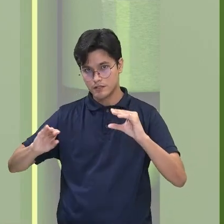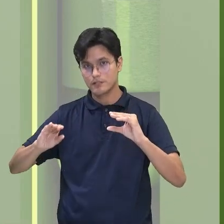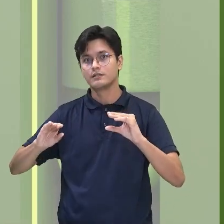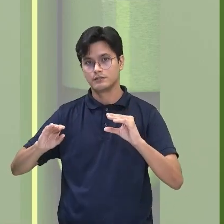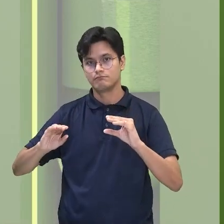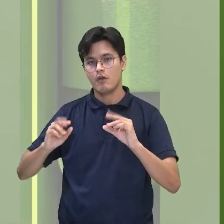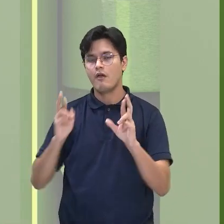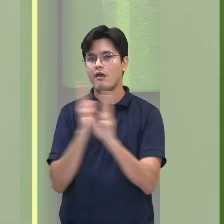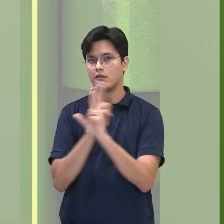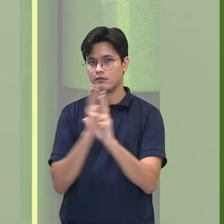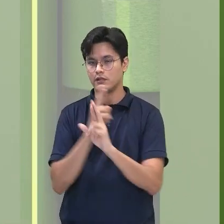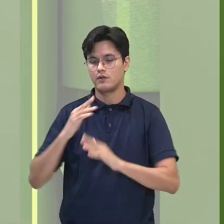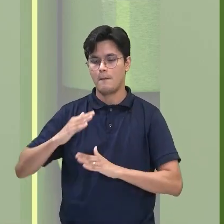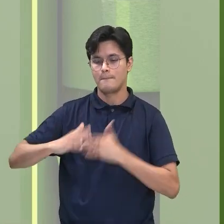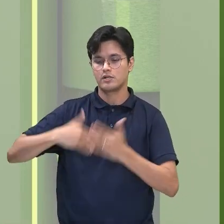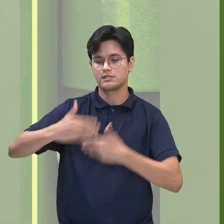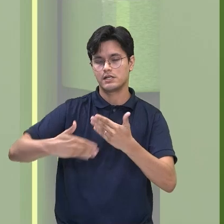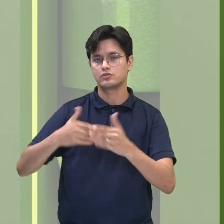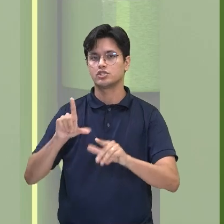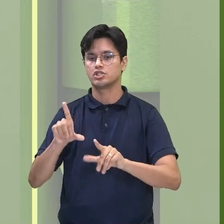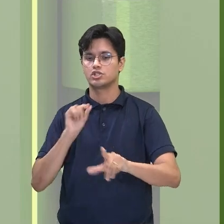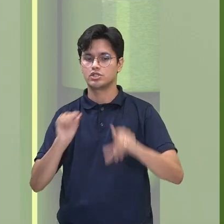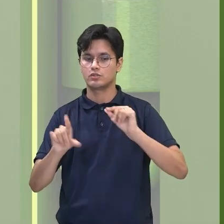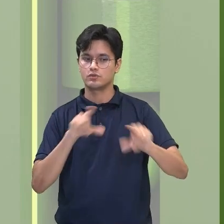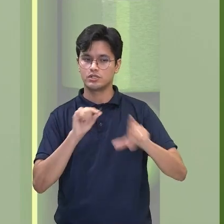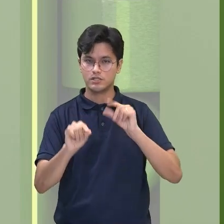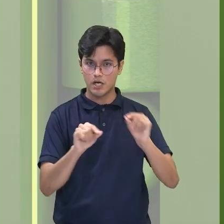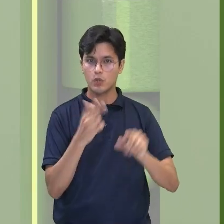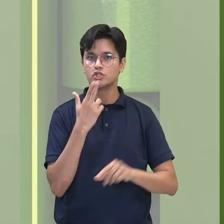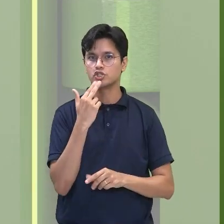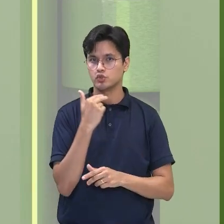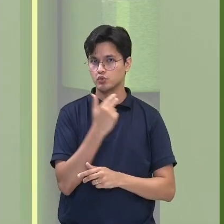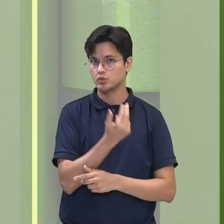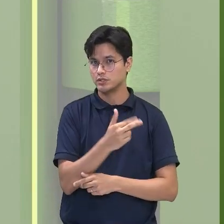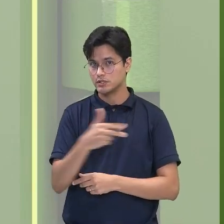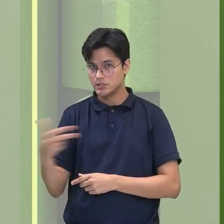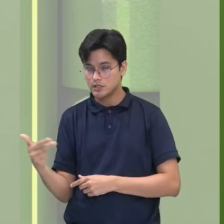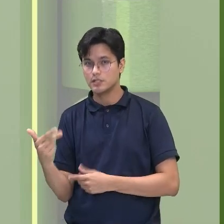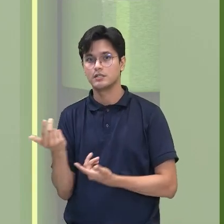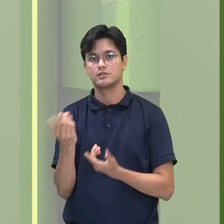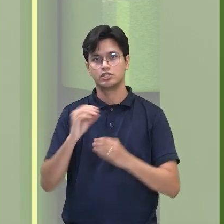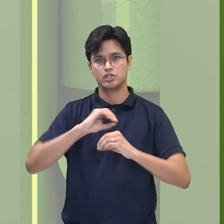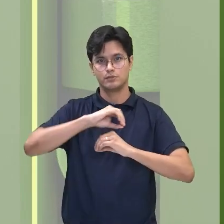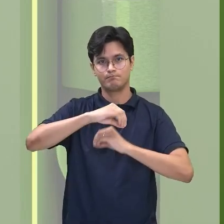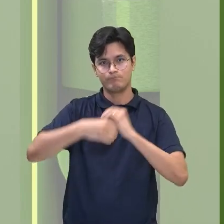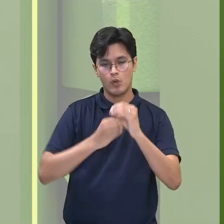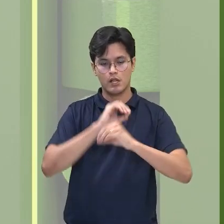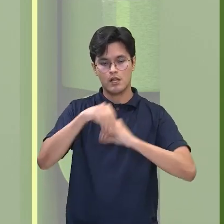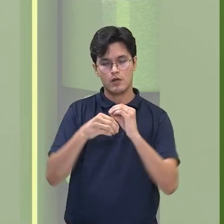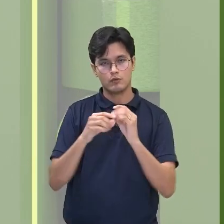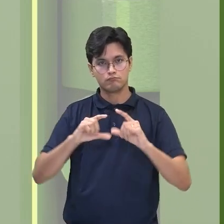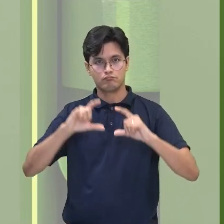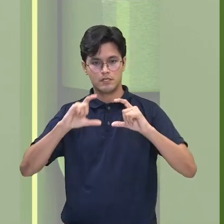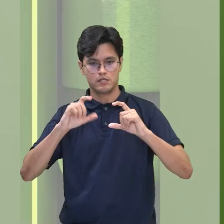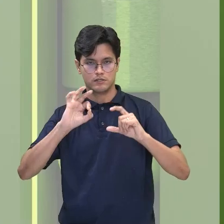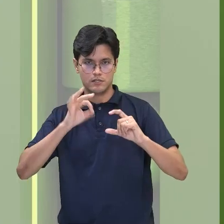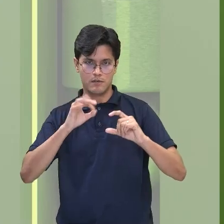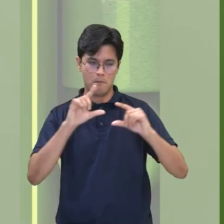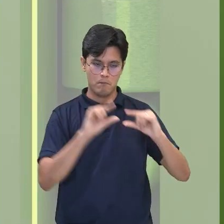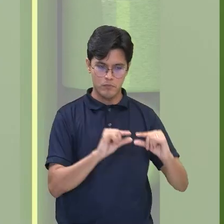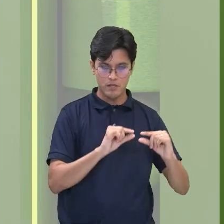de nutrientes, de moléculas grandes, moléculas pequenas, de íons, dentro e fora da